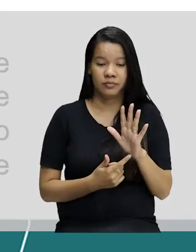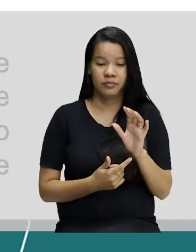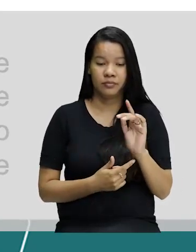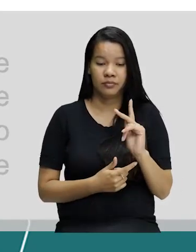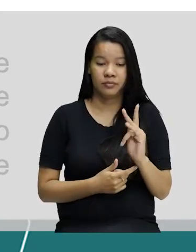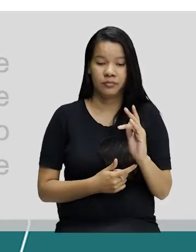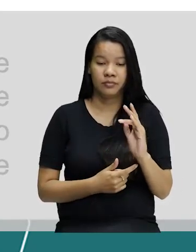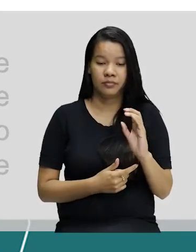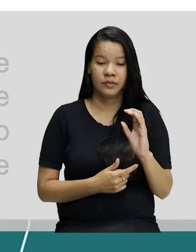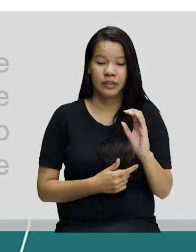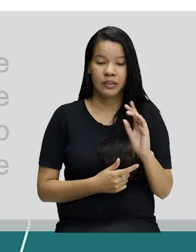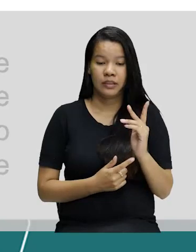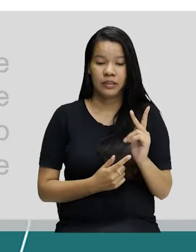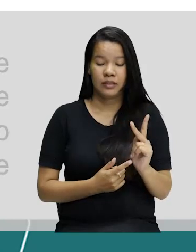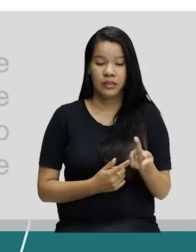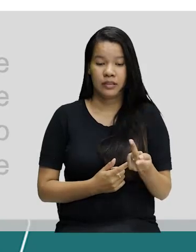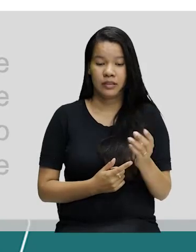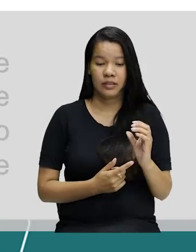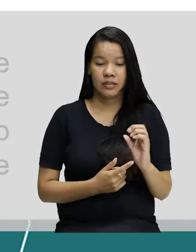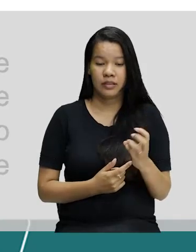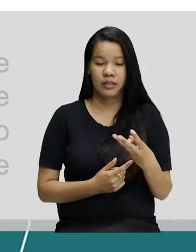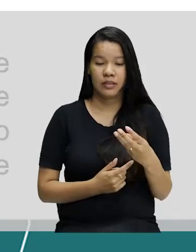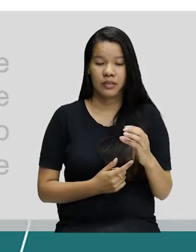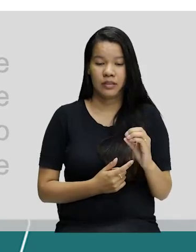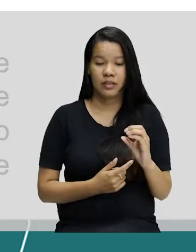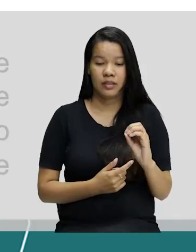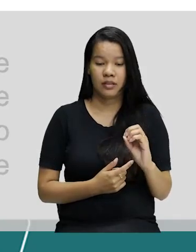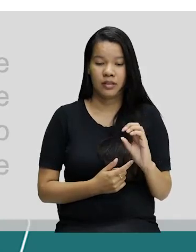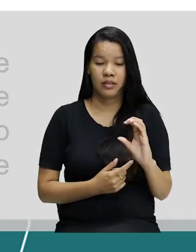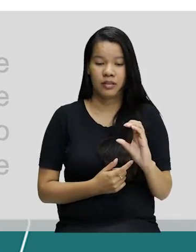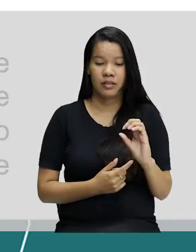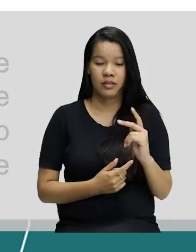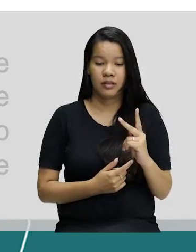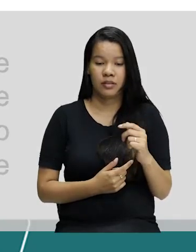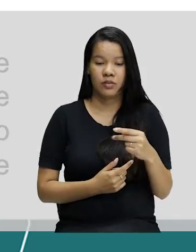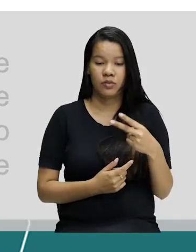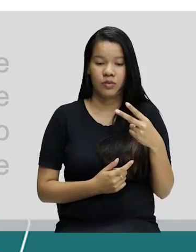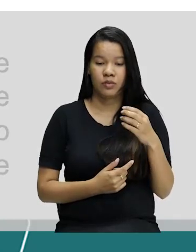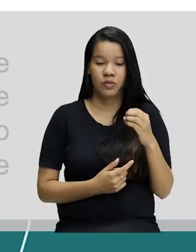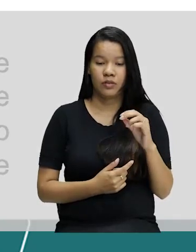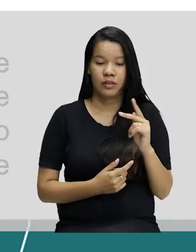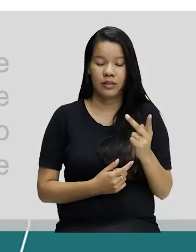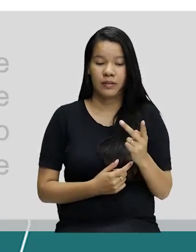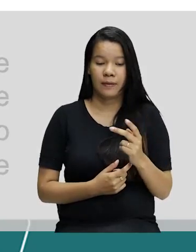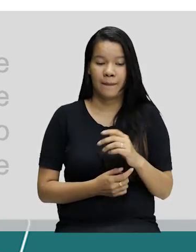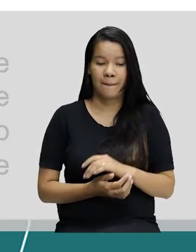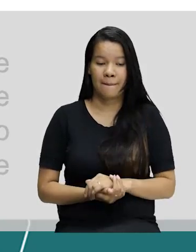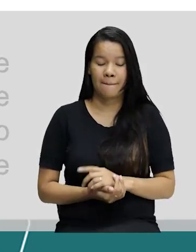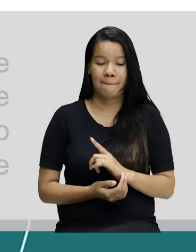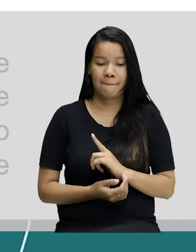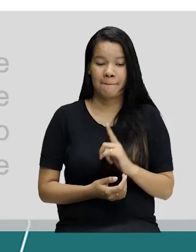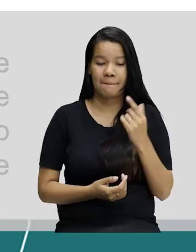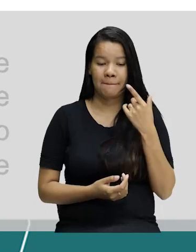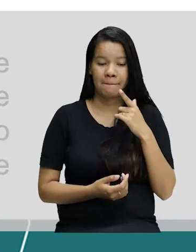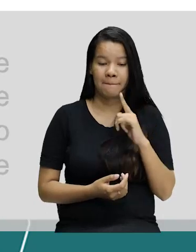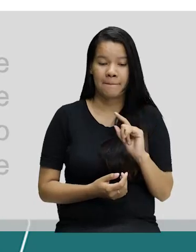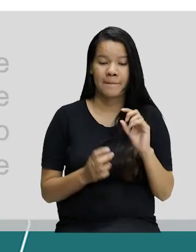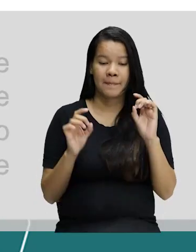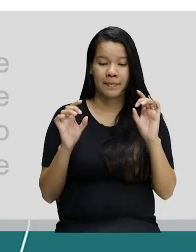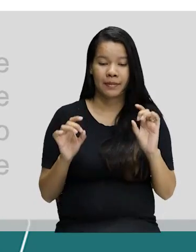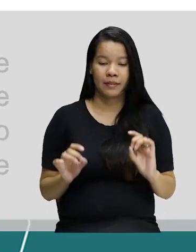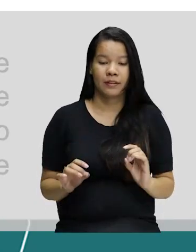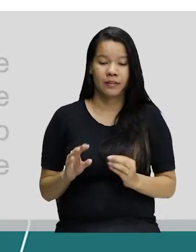CH3CH2OH, certo? É um álcool de apenas 2 carbonos. Ele é obtido principalmente por meio